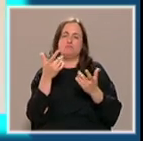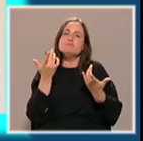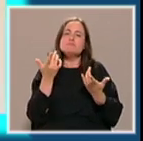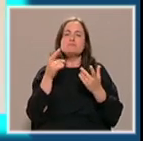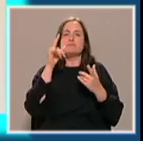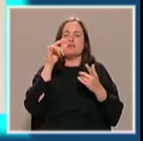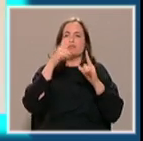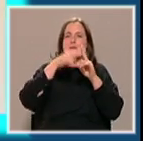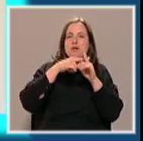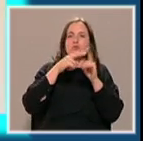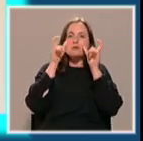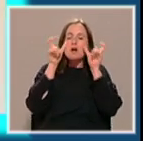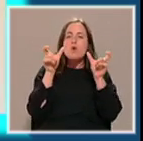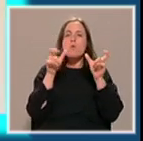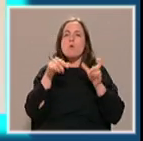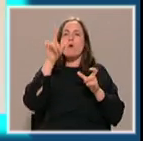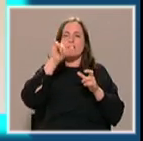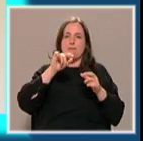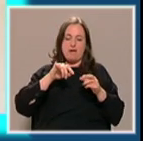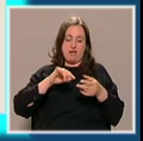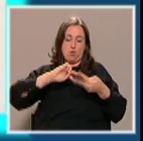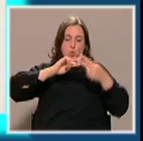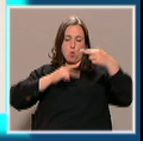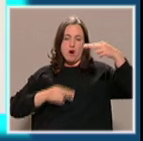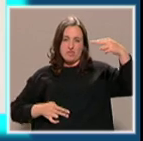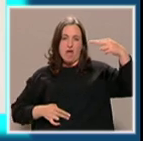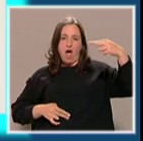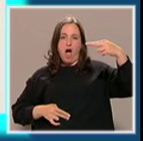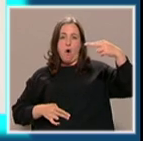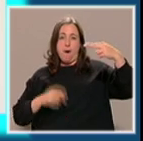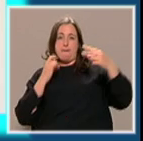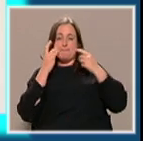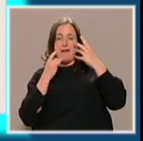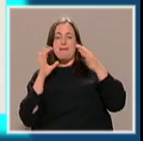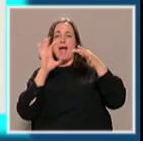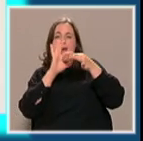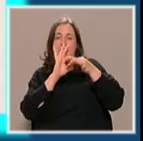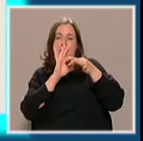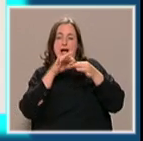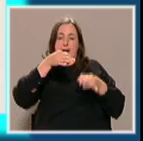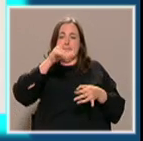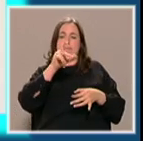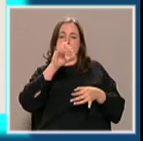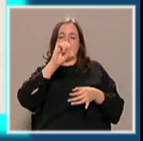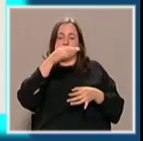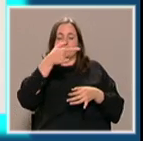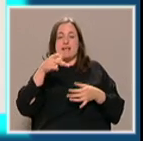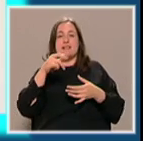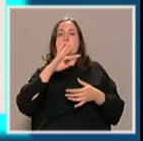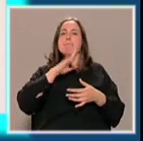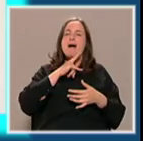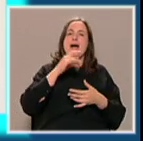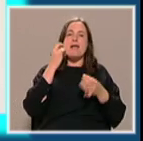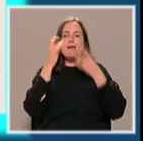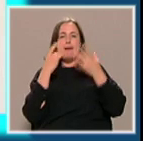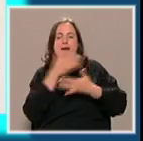O cordão umbilical, canal de ligação entre o feto e a placenta, órgão responsável pelas trocas entre o corpo materno